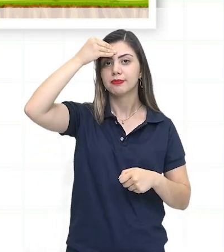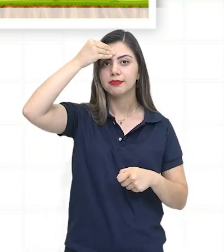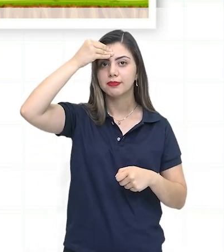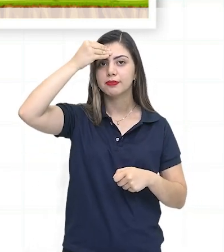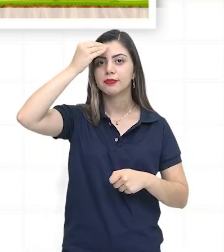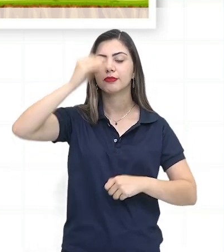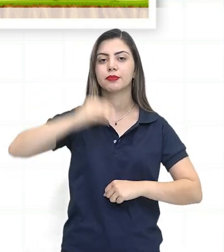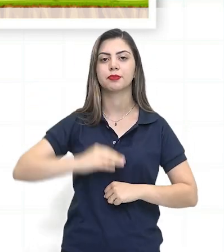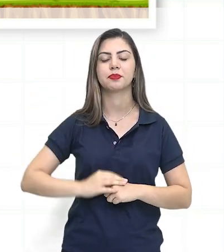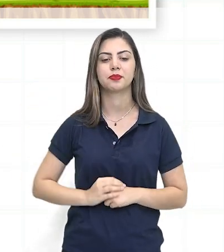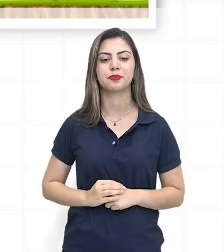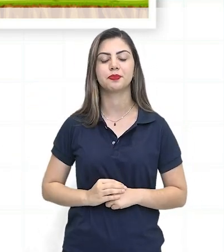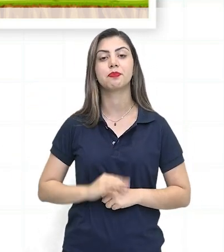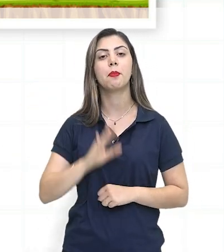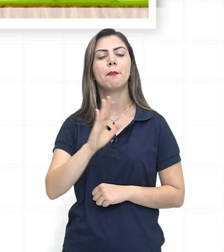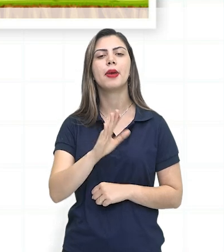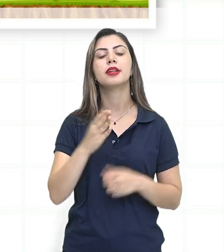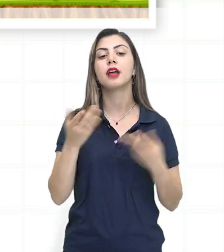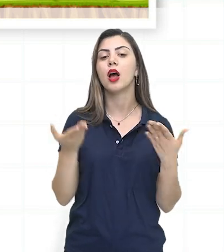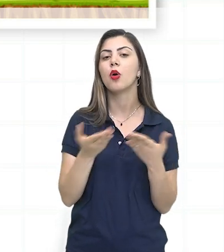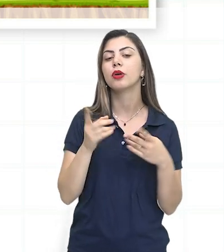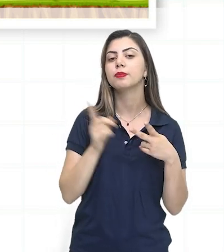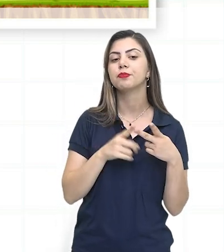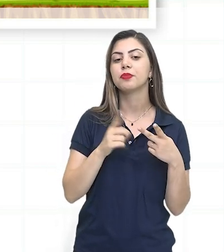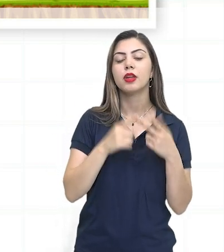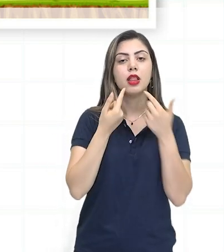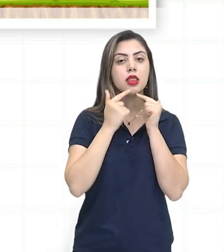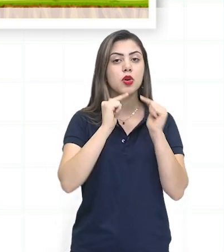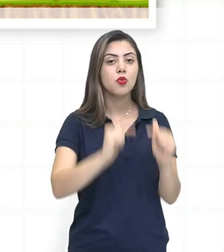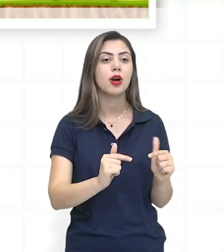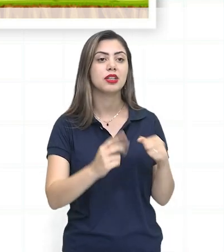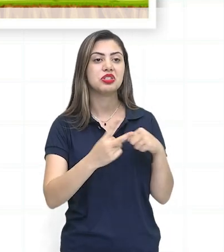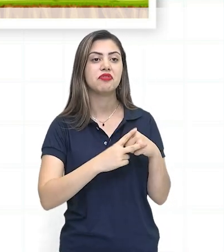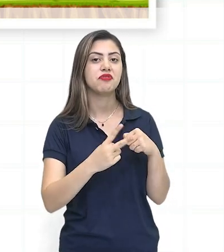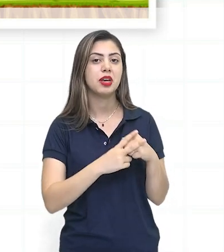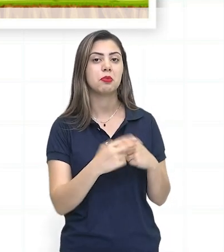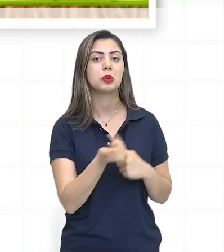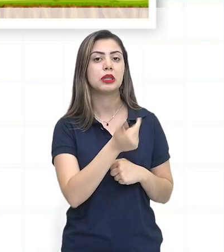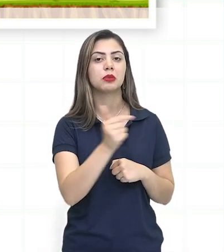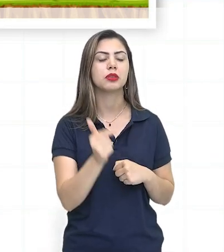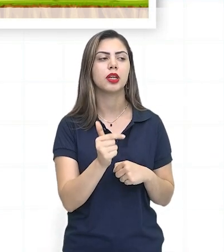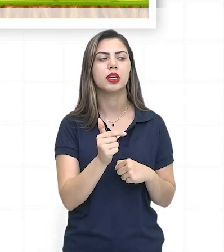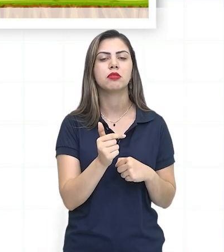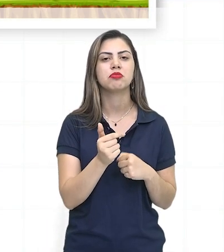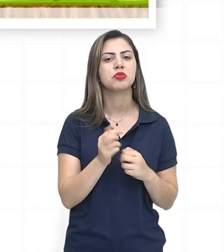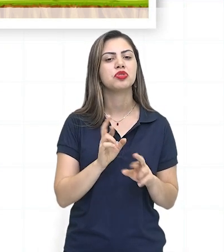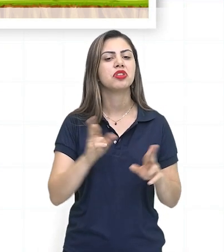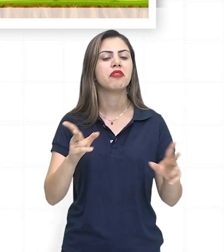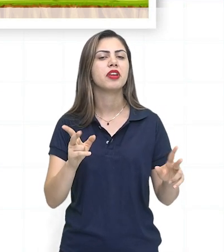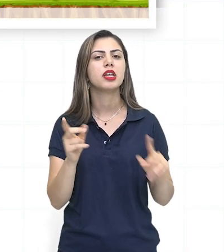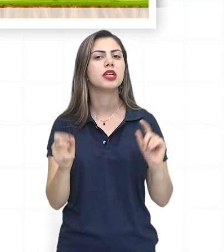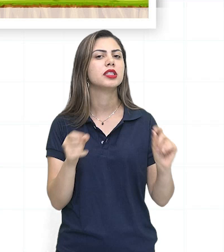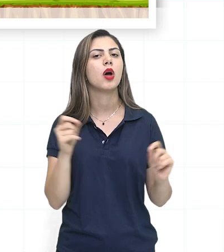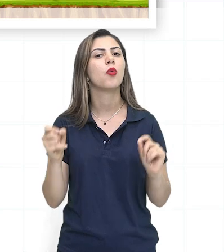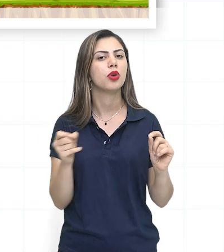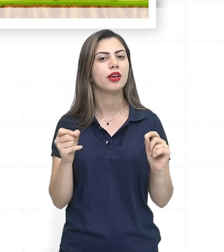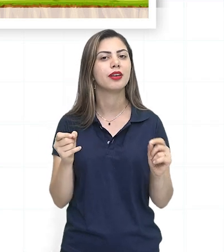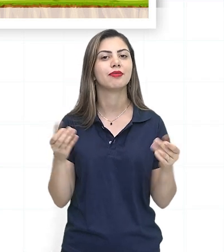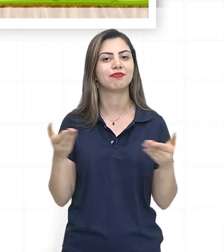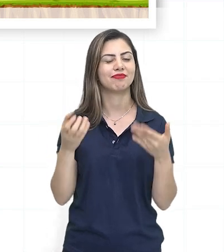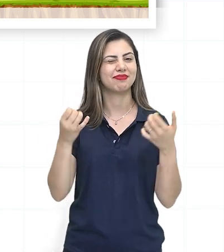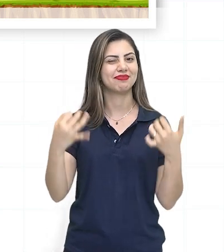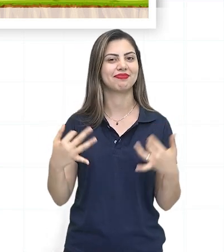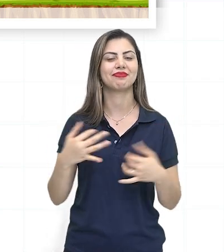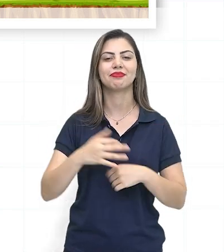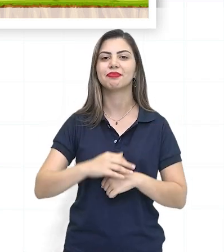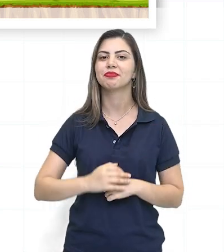mente. Agora, em relação à linguagem não verbal, como diferenciar a linguagem verbal da não verbal?